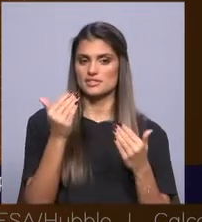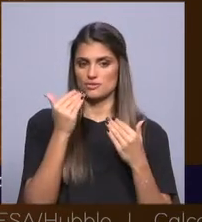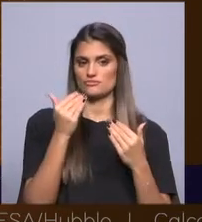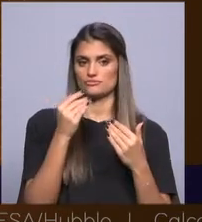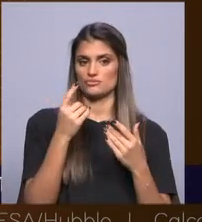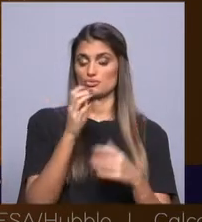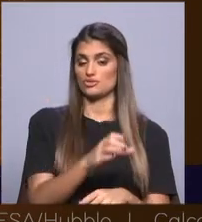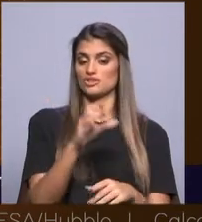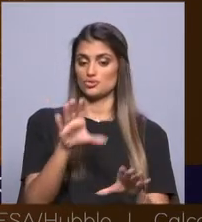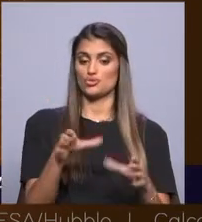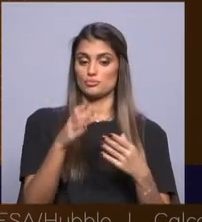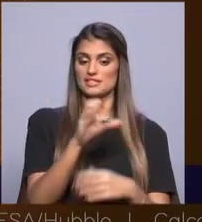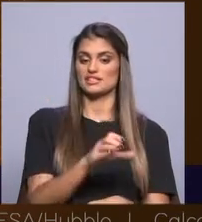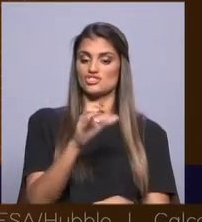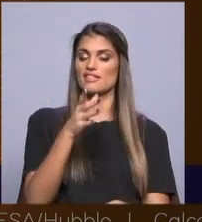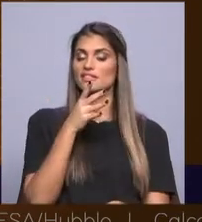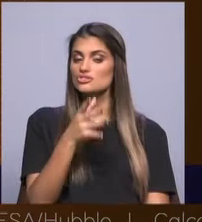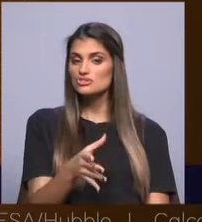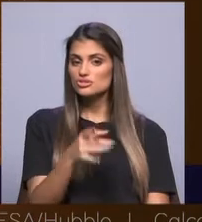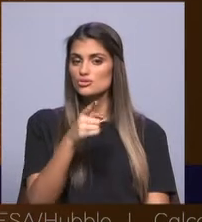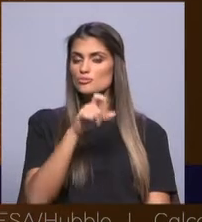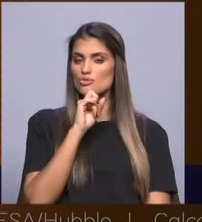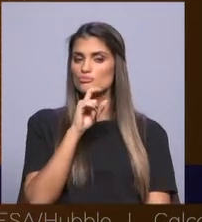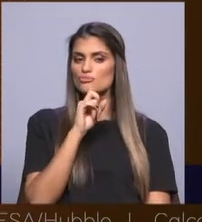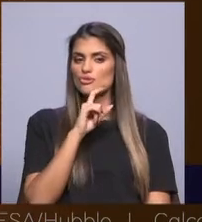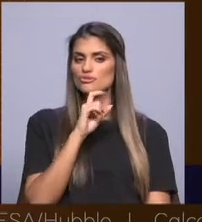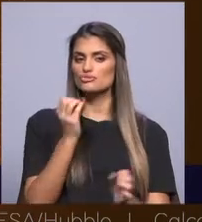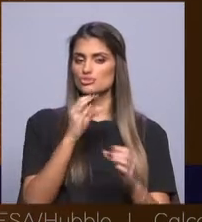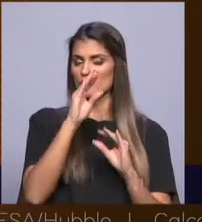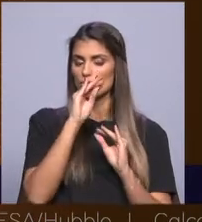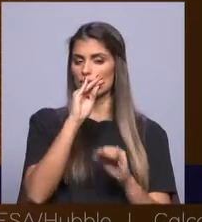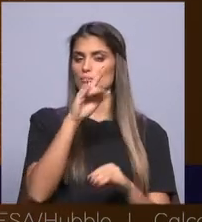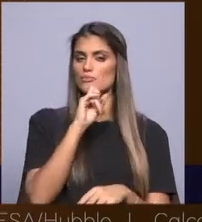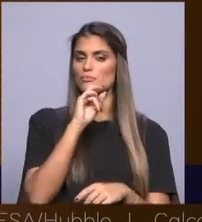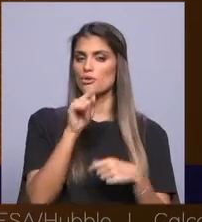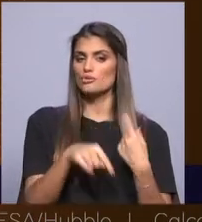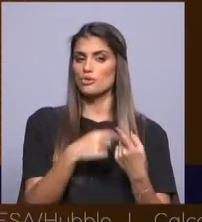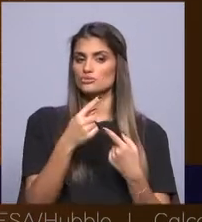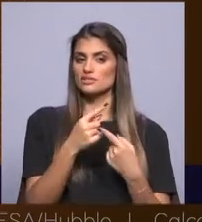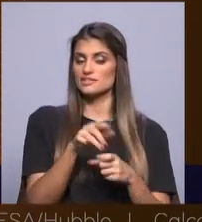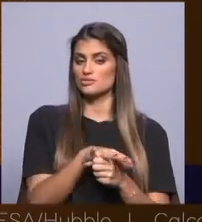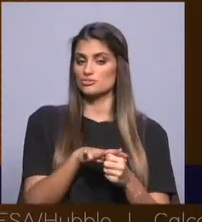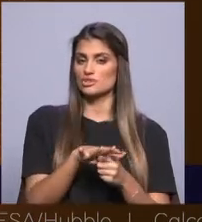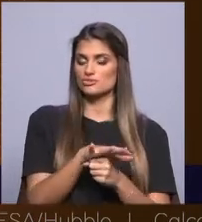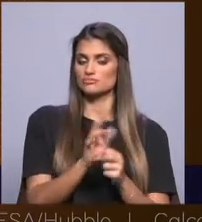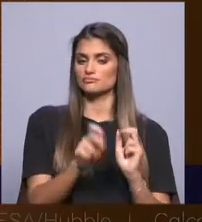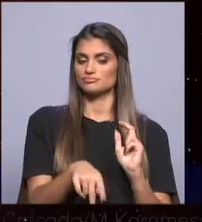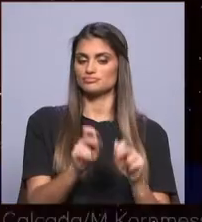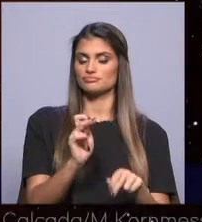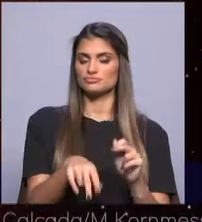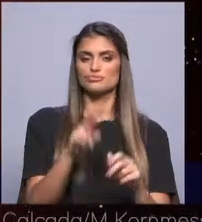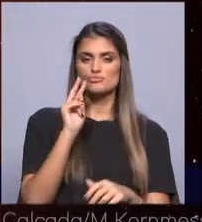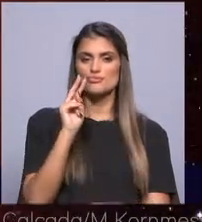série de grupo de cientistas, diz que isto pode não ser uma lua, pode ser um outro tipo de evento que estão assim, aqui a ser